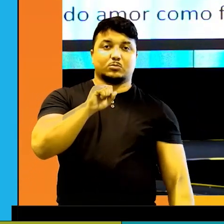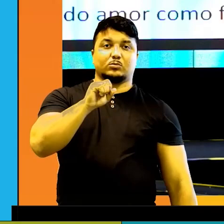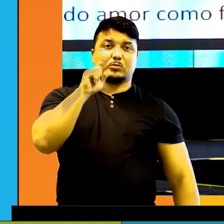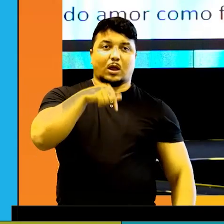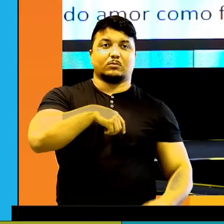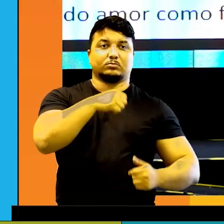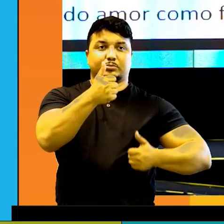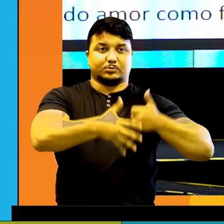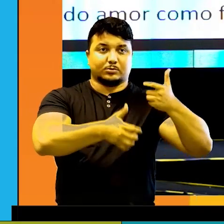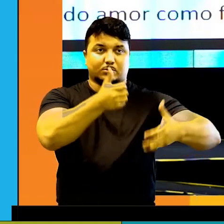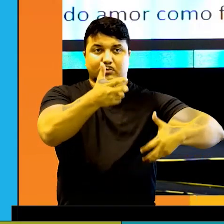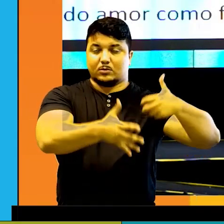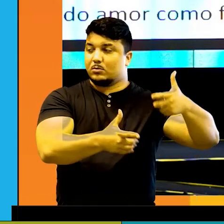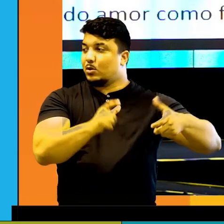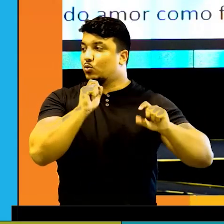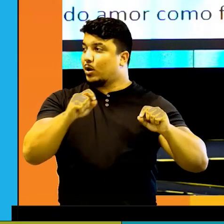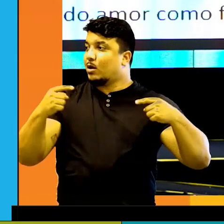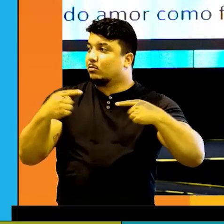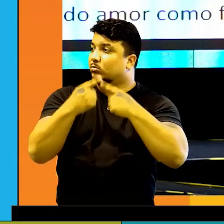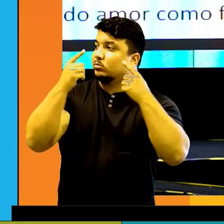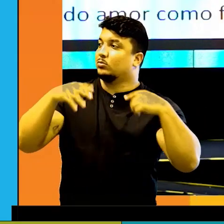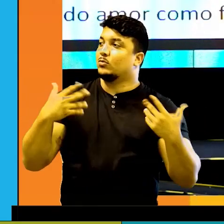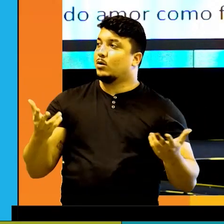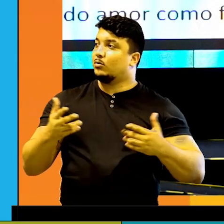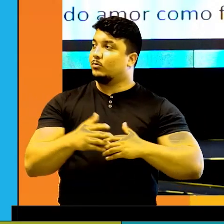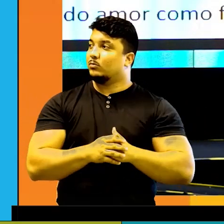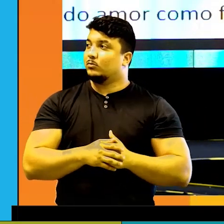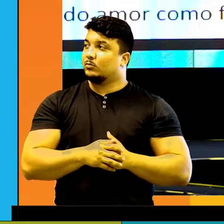narrador repercutem